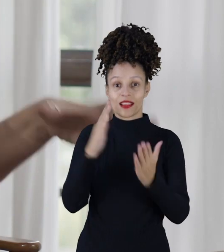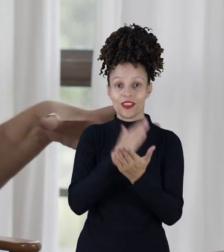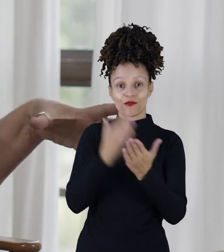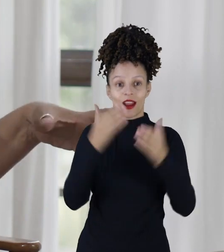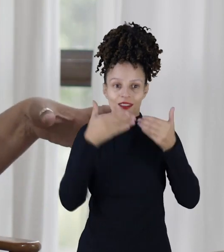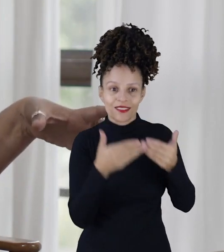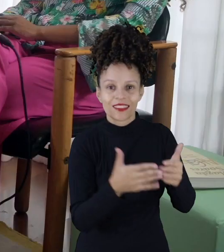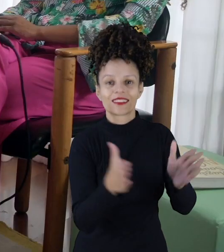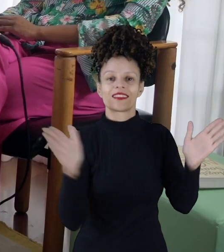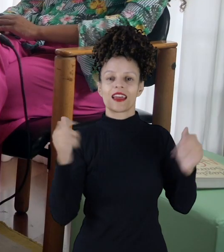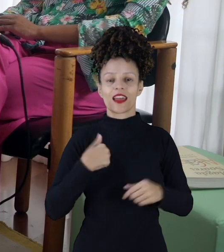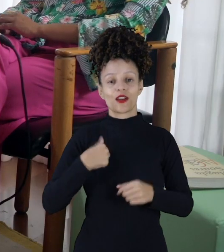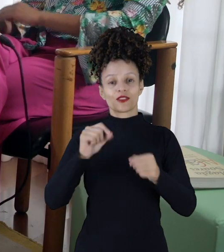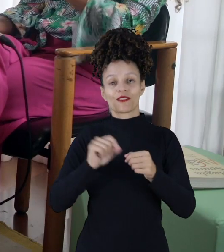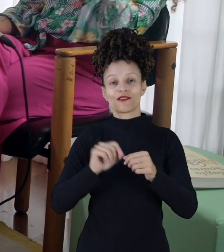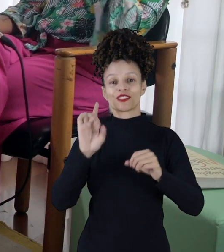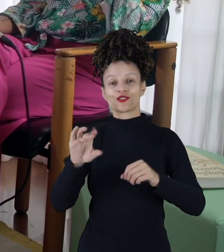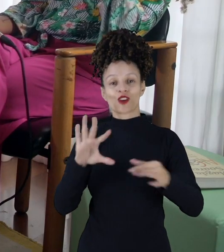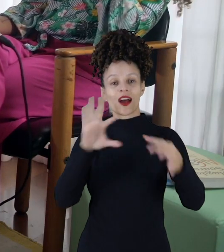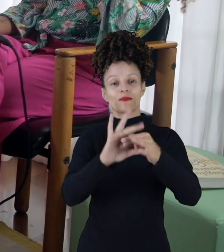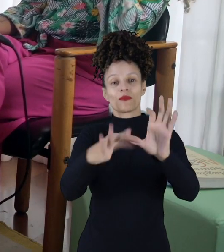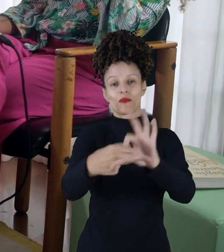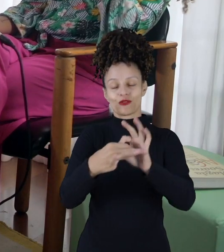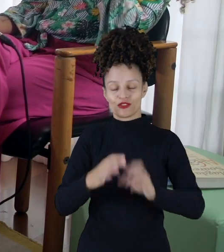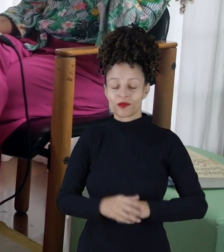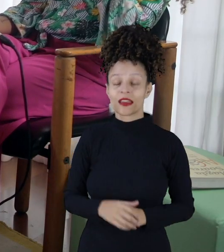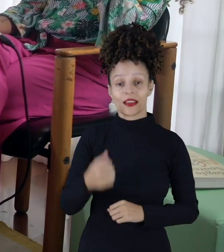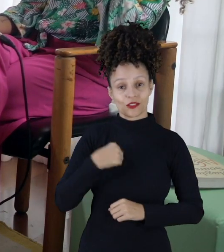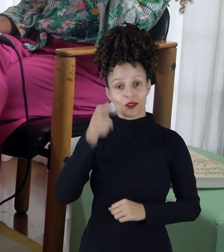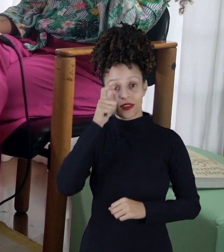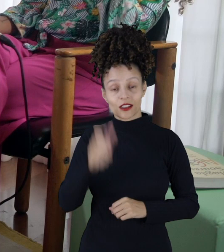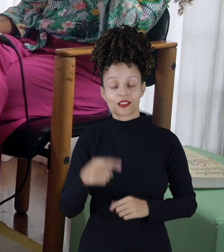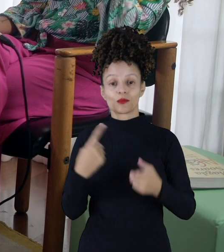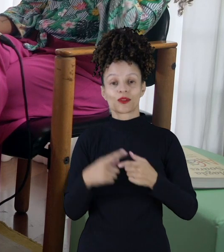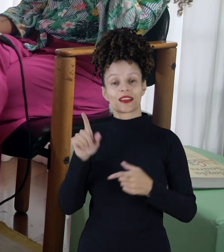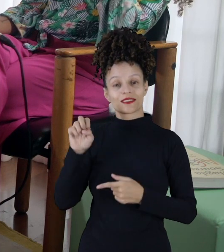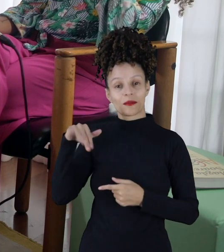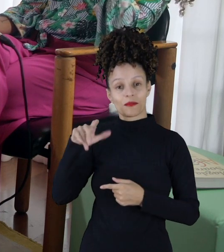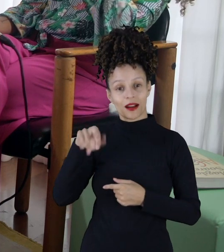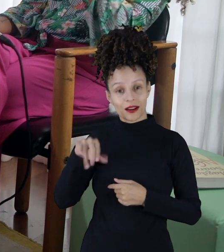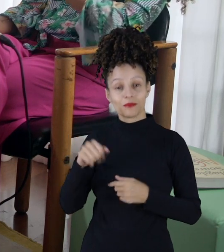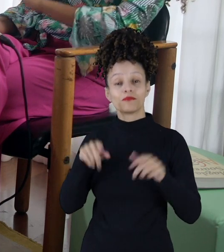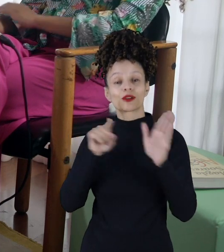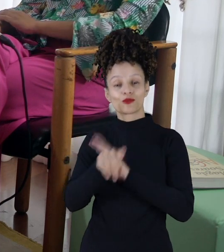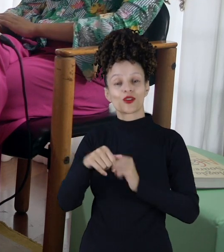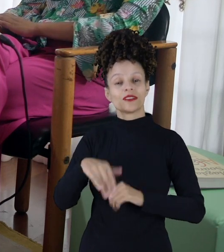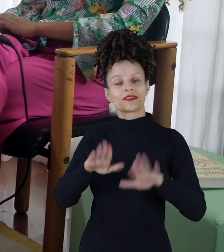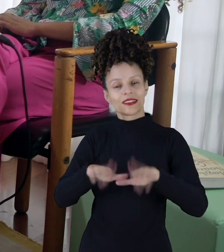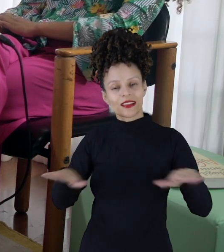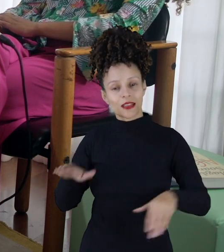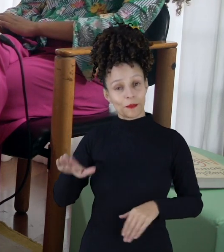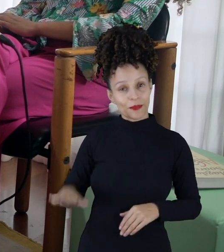era um passaporte, né? E eu estava ali só fazendo a ponte. Isso é muito interessante, né? Porque a Samara perguntou agora das